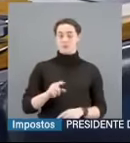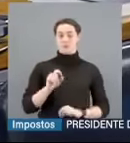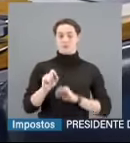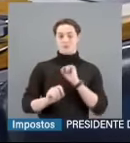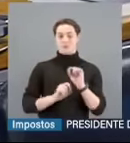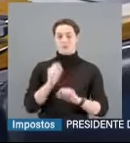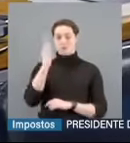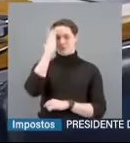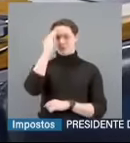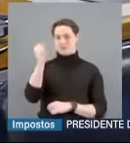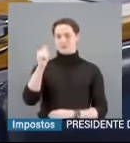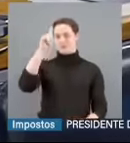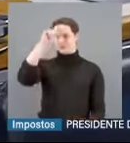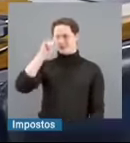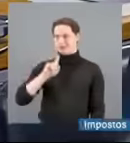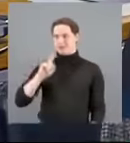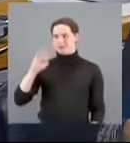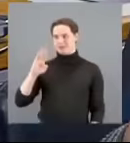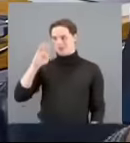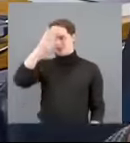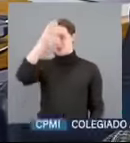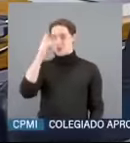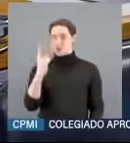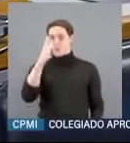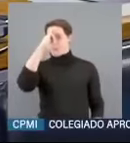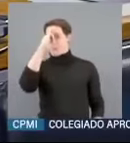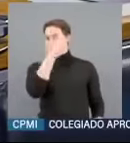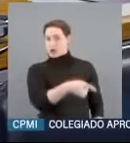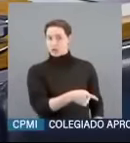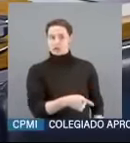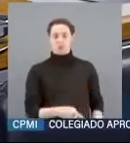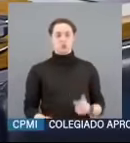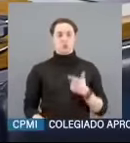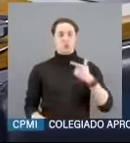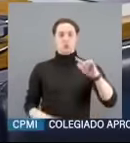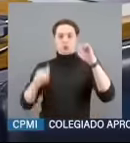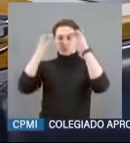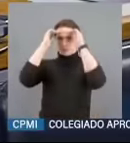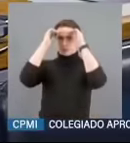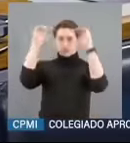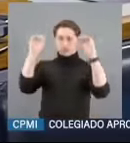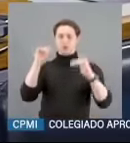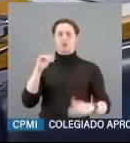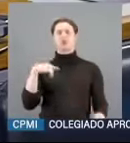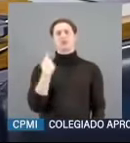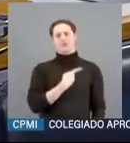o perfil de Bolsonaro é um manda e o outro obedece. E nós sabemos que o senhor obedeceu.